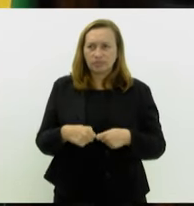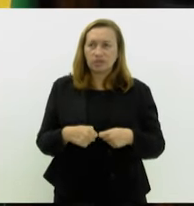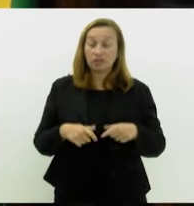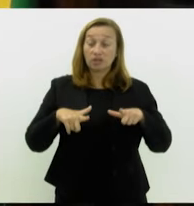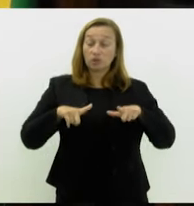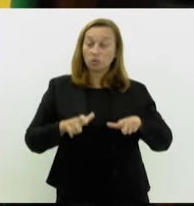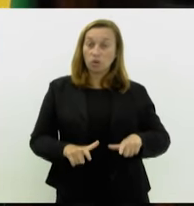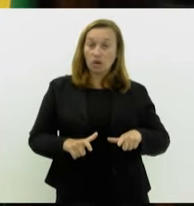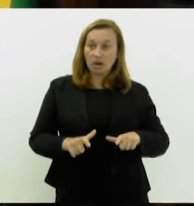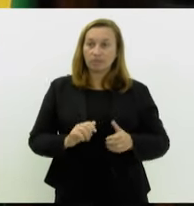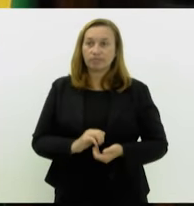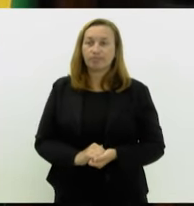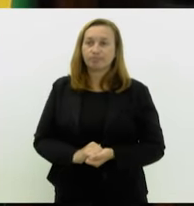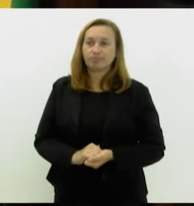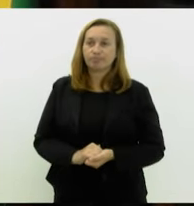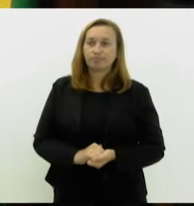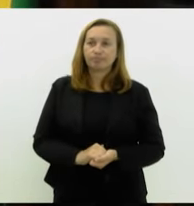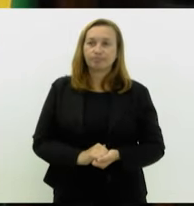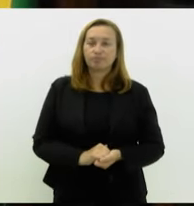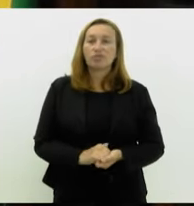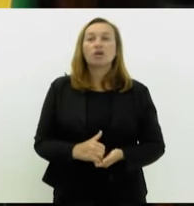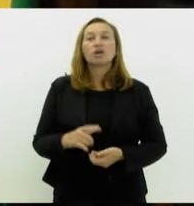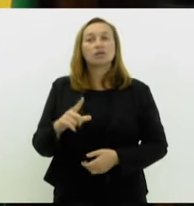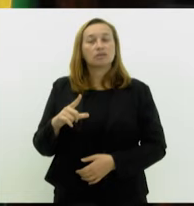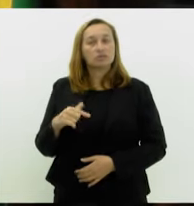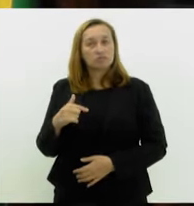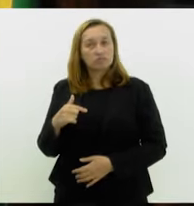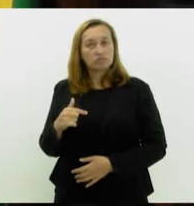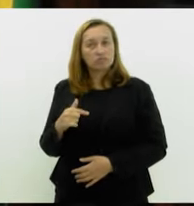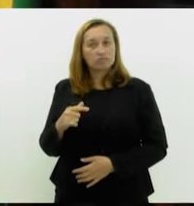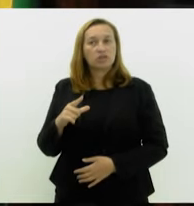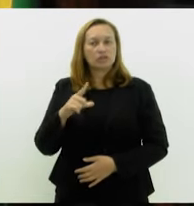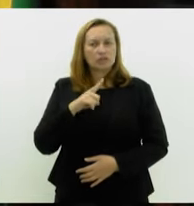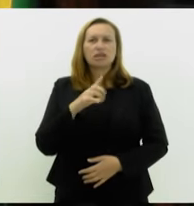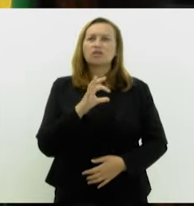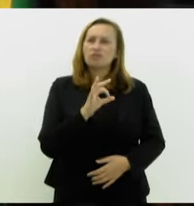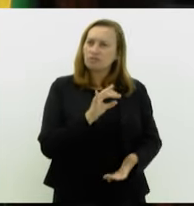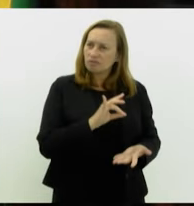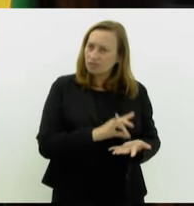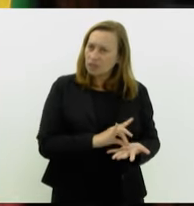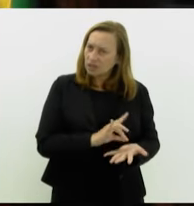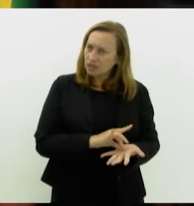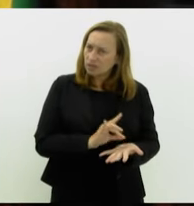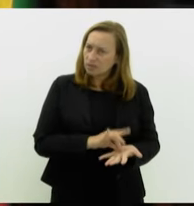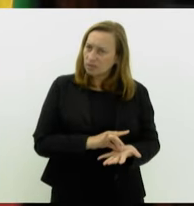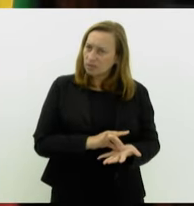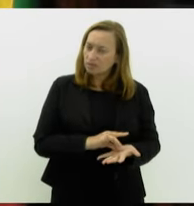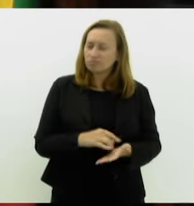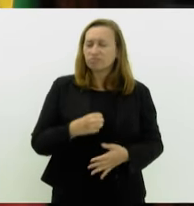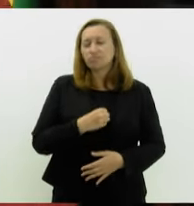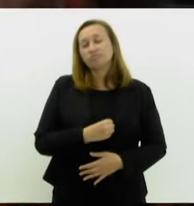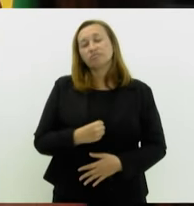espaços a coisa que eu tenho sinceramente saudade é da minha